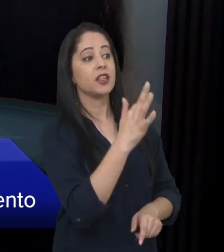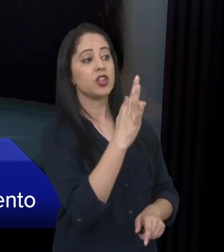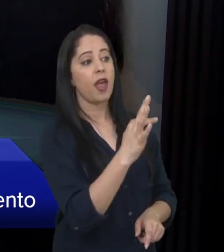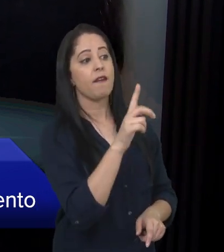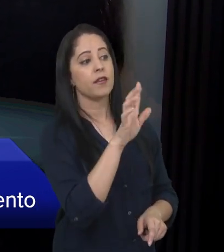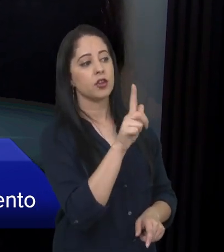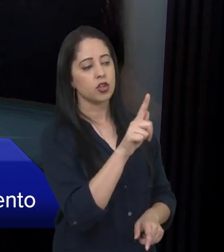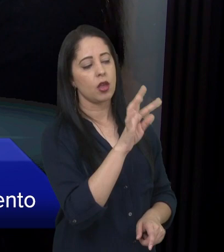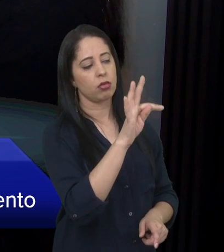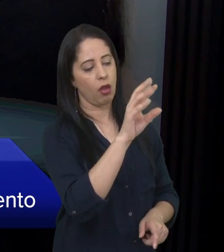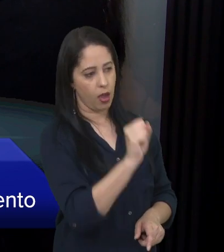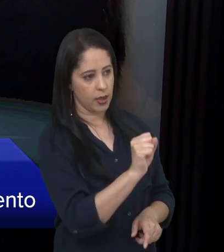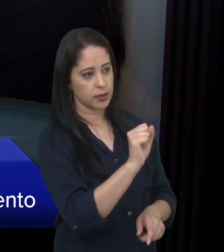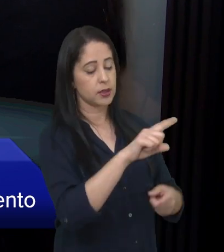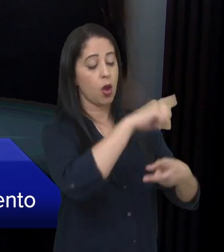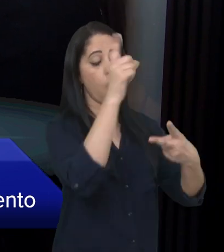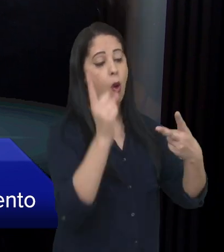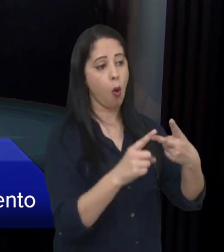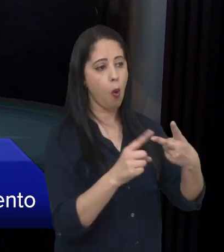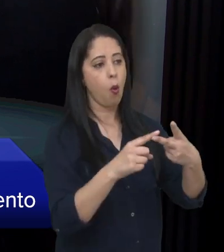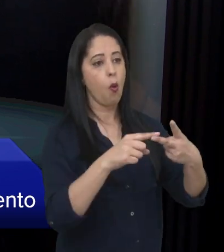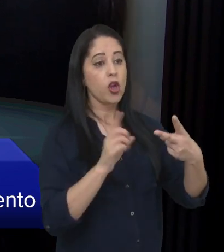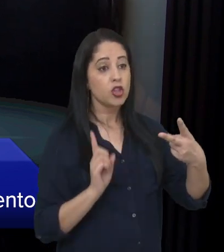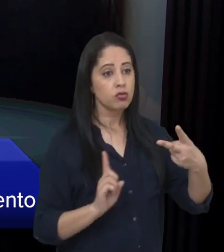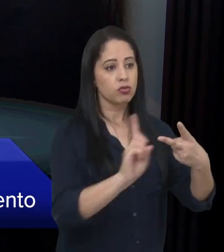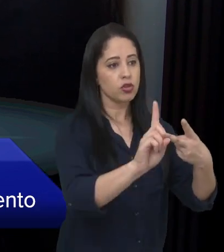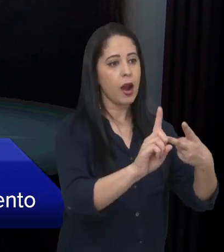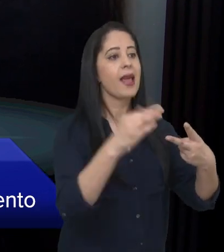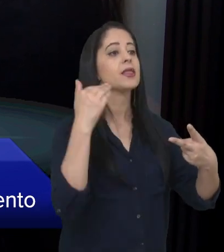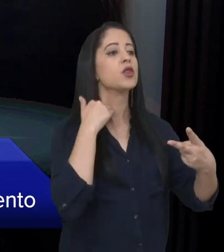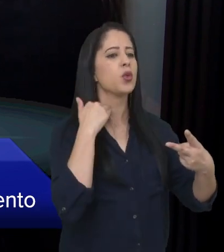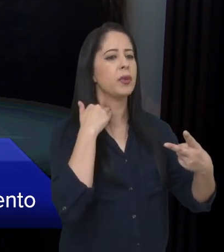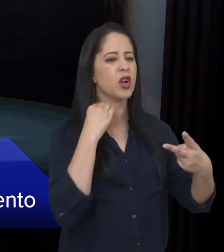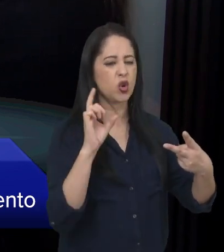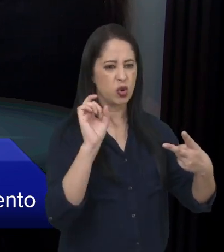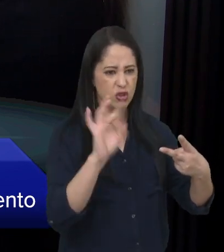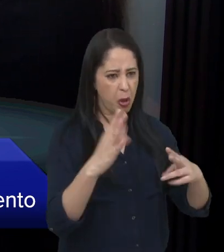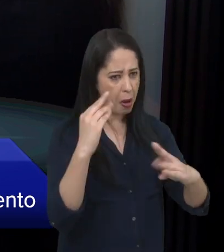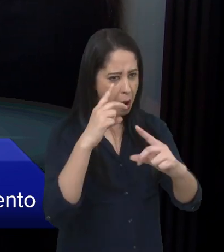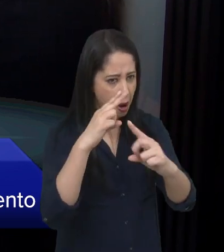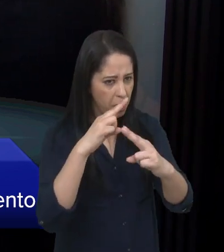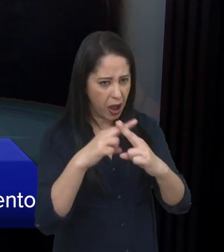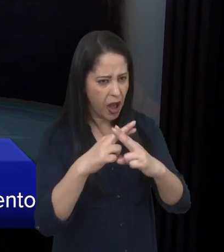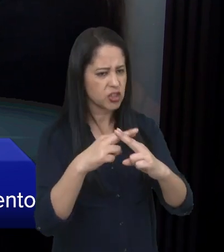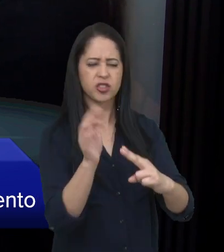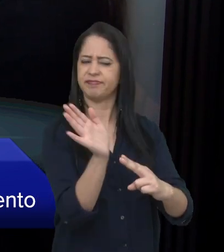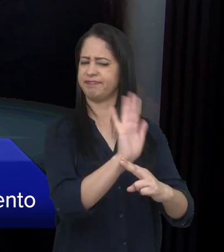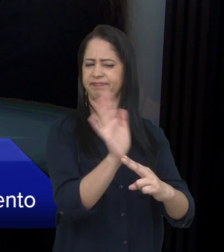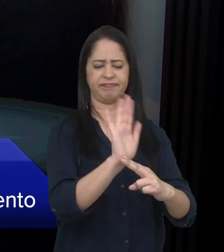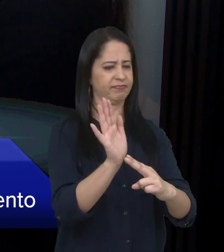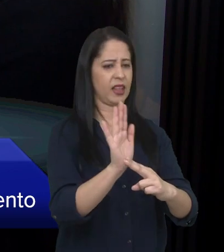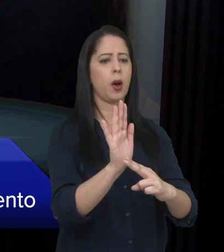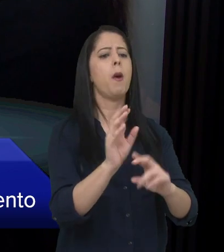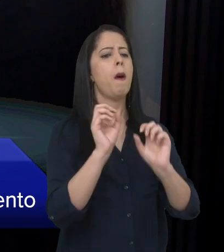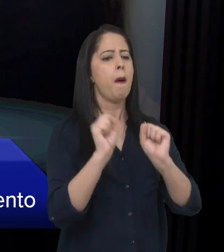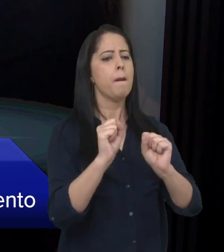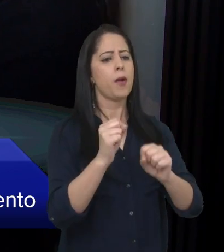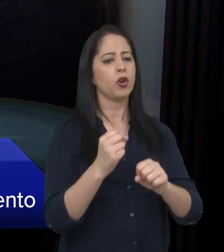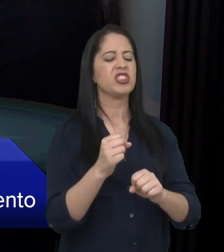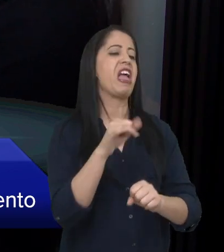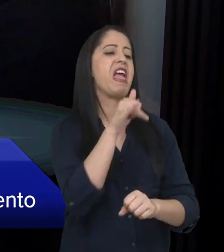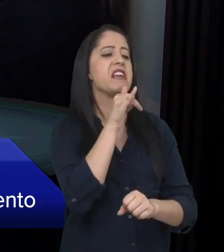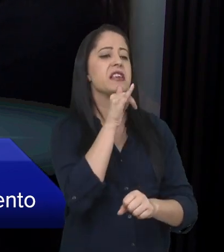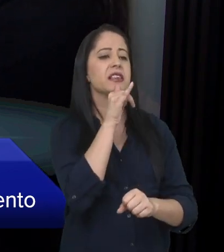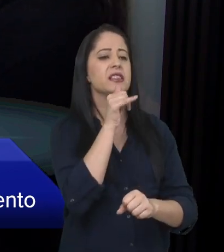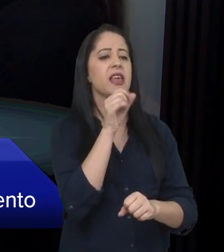Fundo de Garantia ou você pode se direcionar o seu próprio banco algumas pessoas acham que a sua caixa econômica que faz a liberação de fundo de garantia